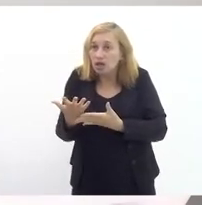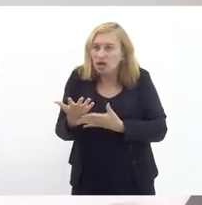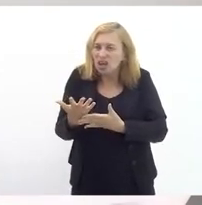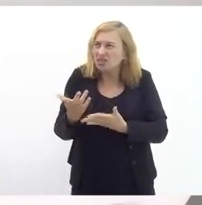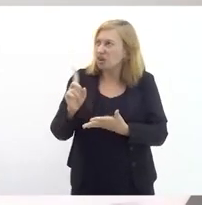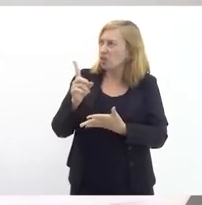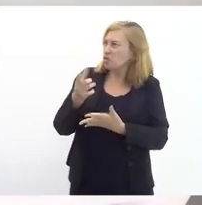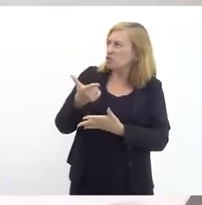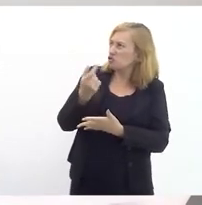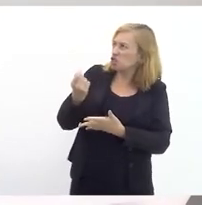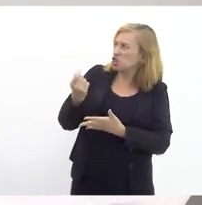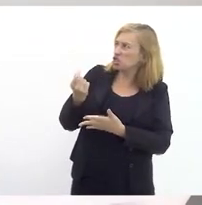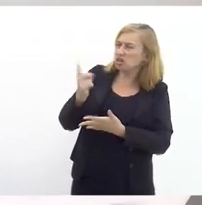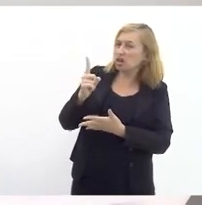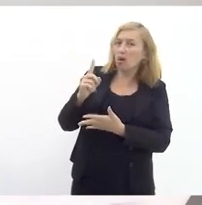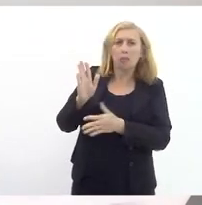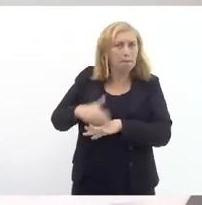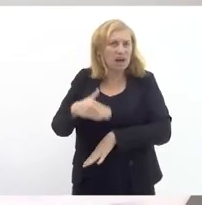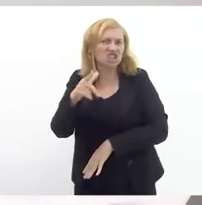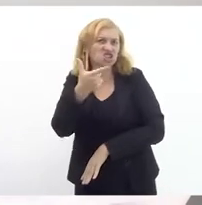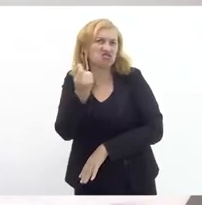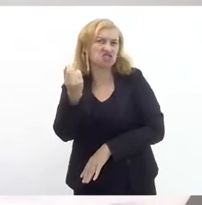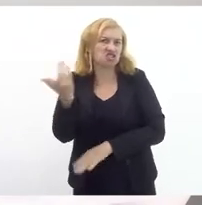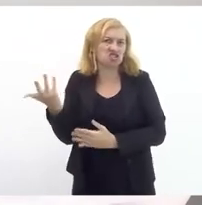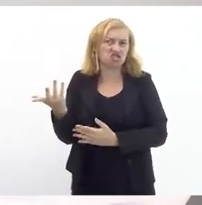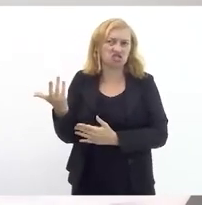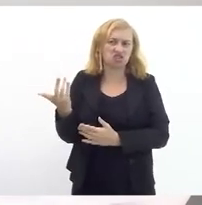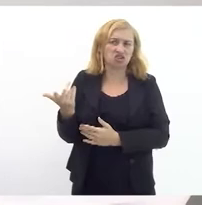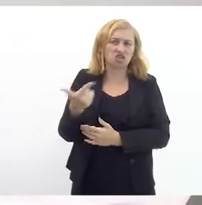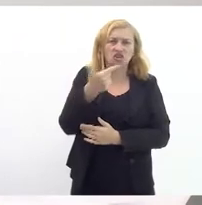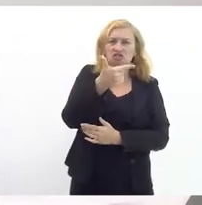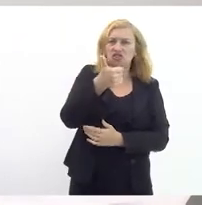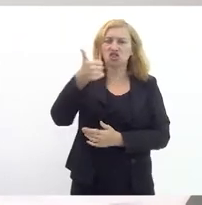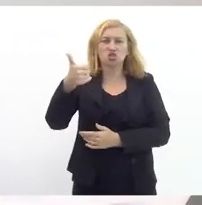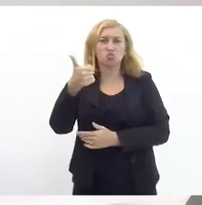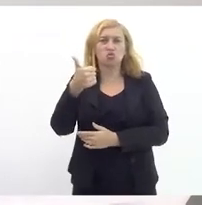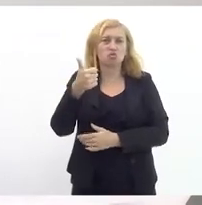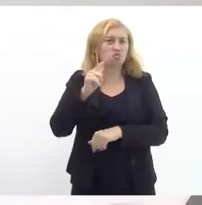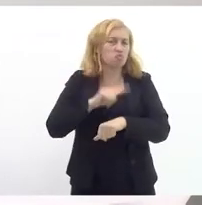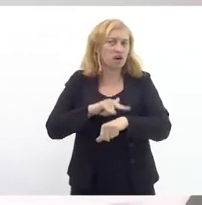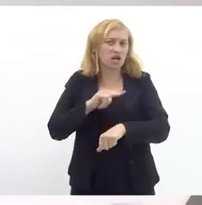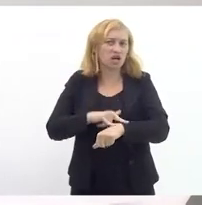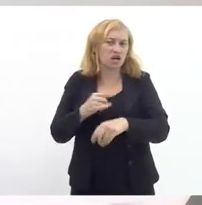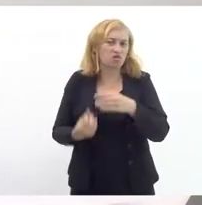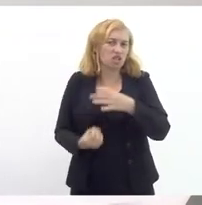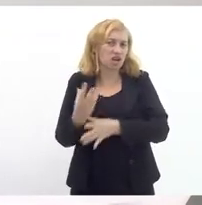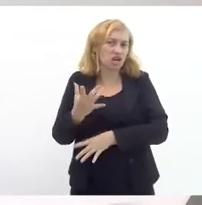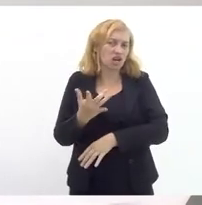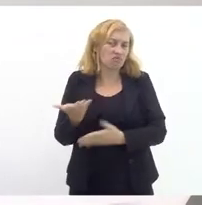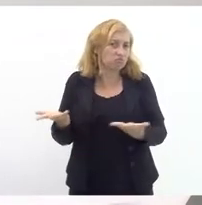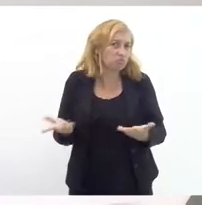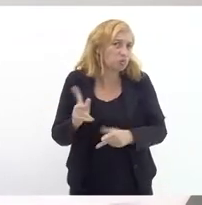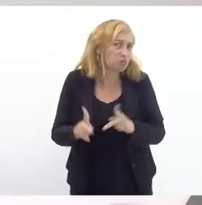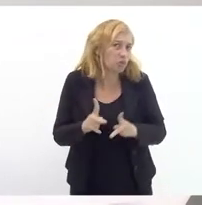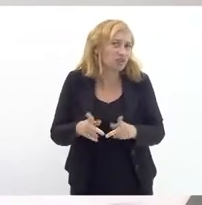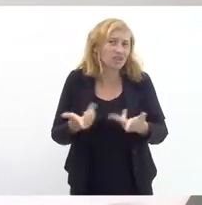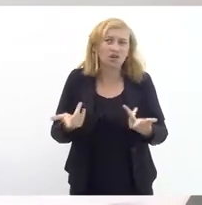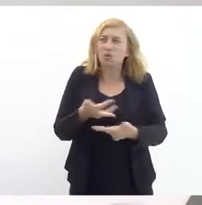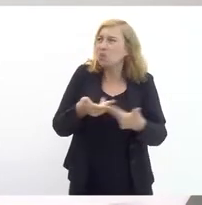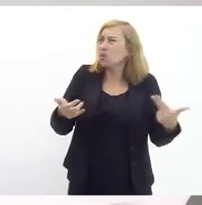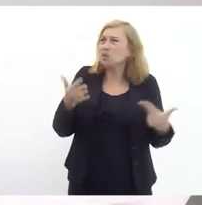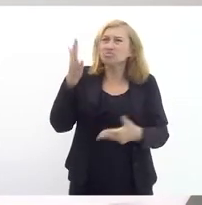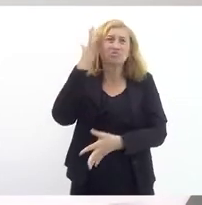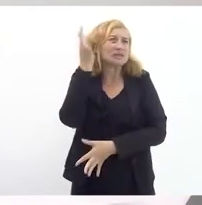20, não, mais de 20 anos, só construa 21 banheiros para a população. Então, são coisas assim que não dá